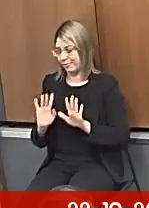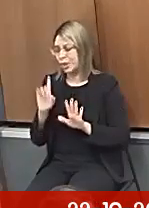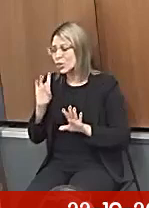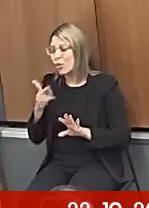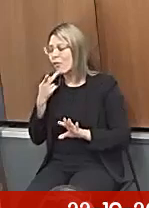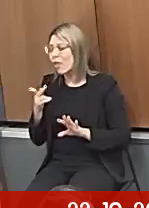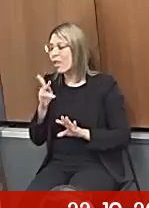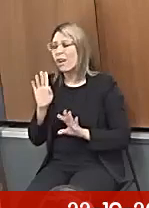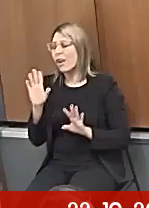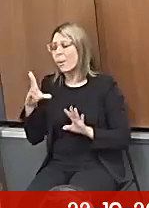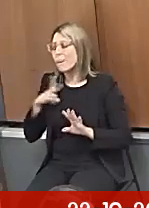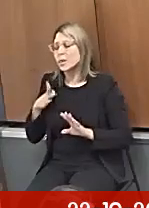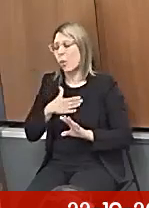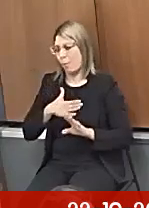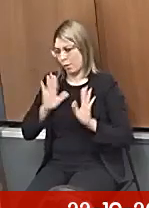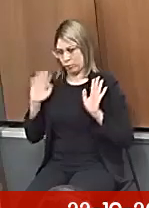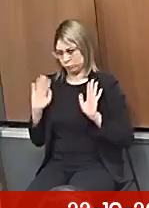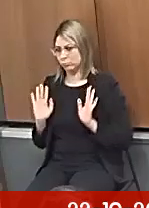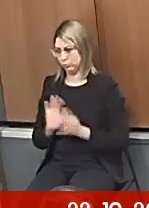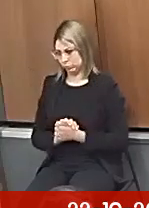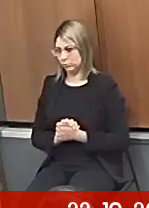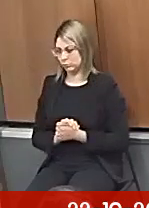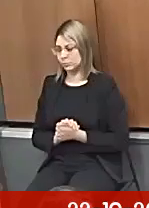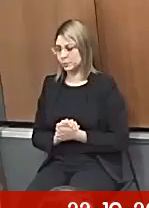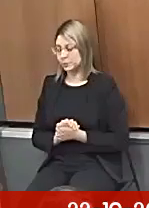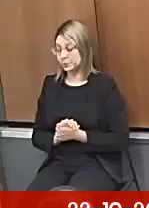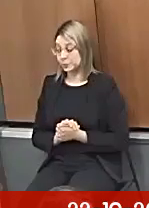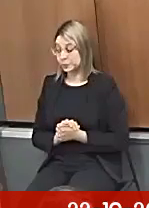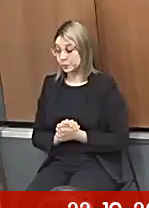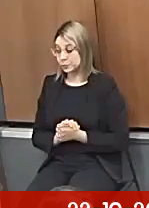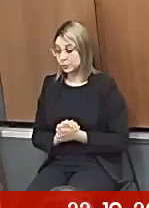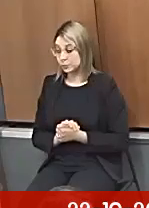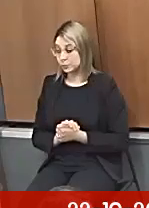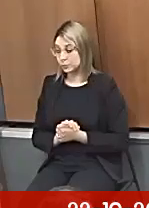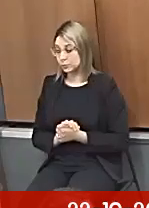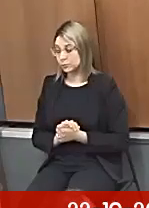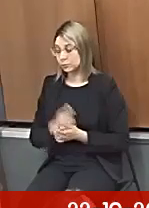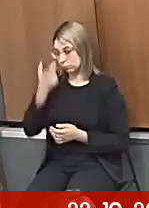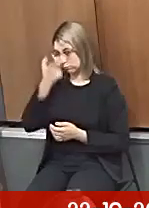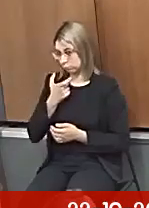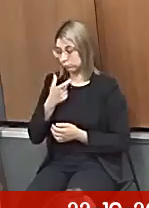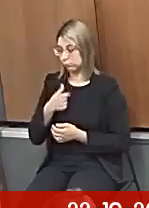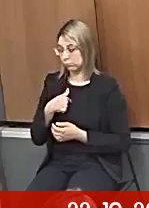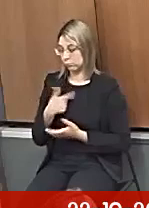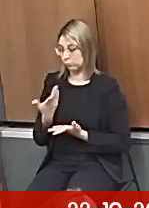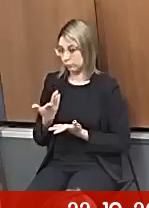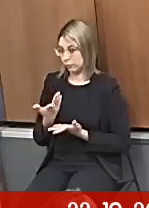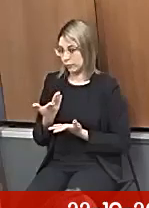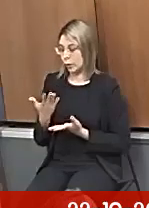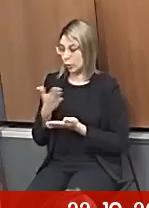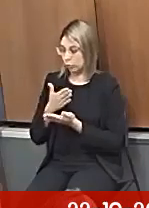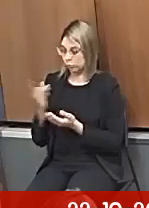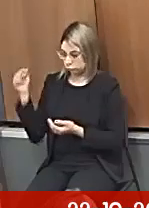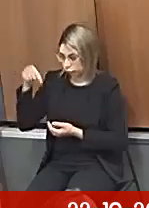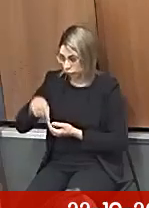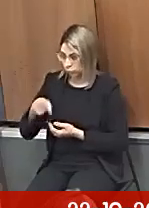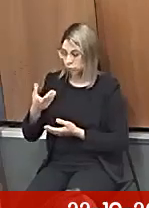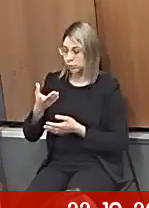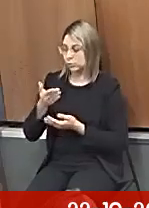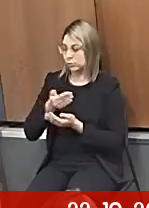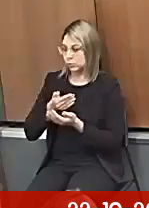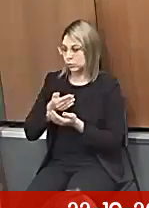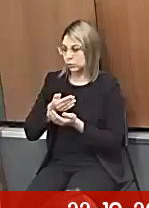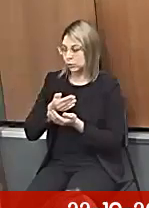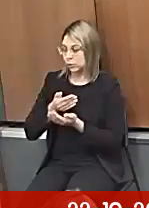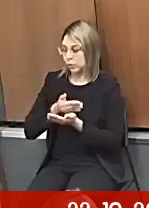Vou trazer aqui para o âmbito pessoal. Eu vim aqui para Belo Horizonte no início desse ano e